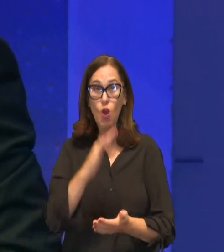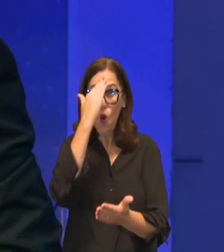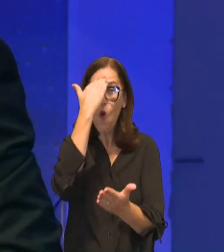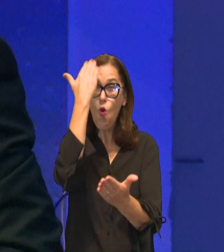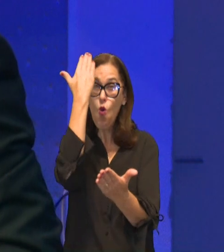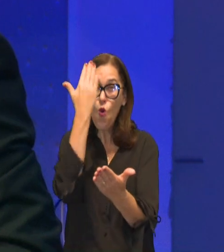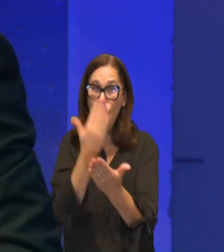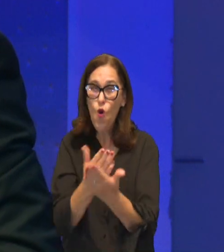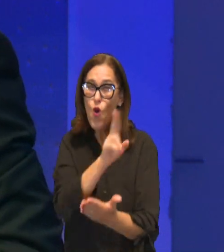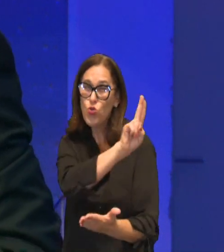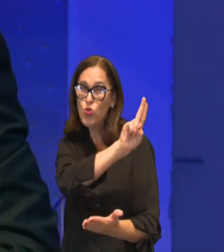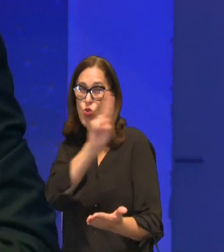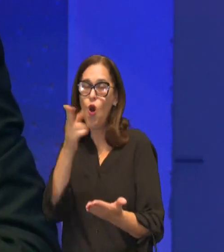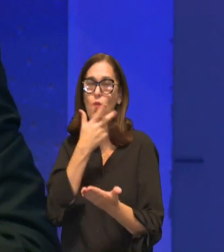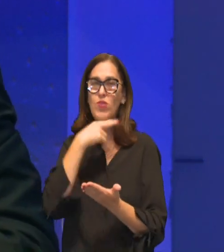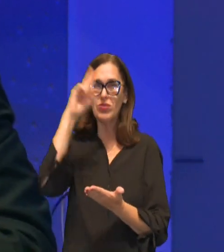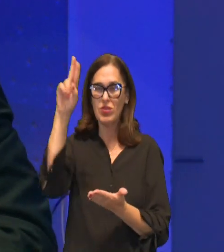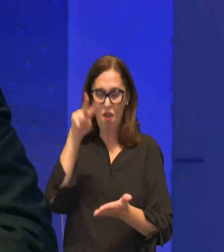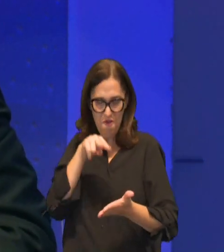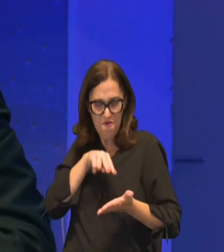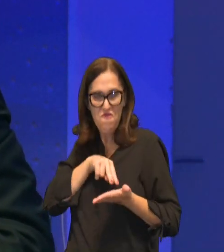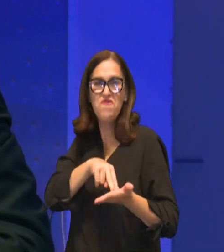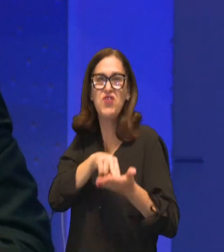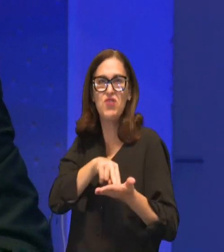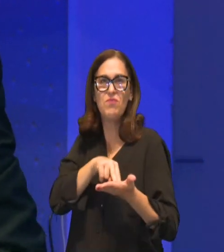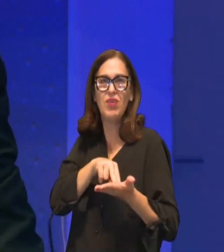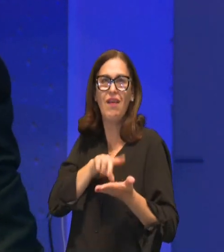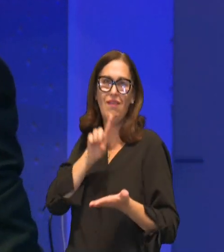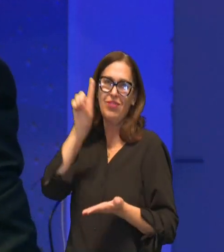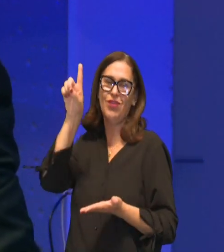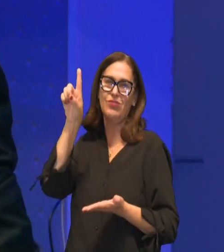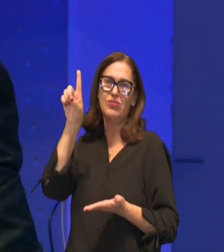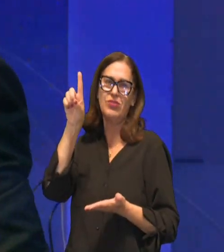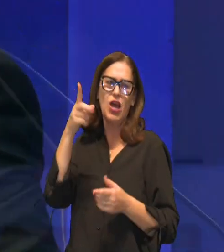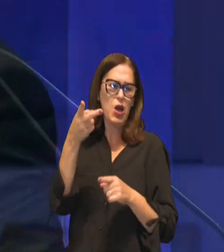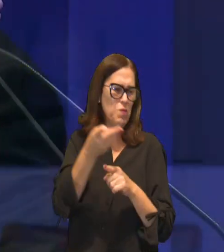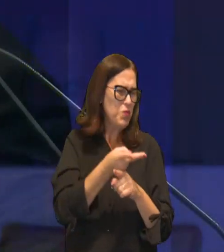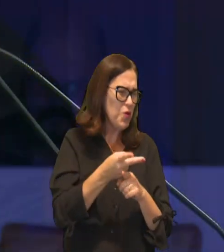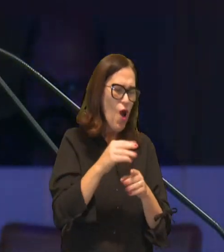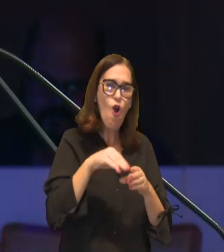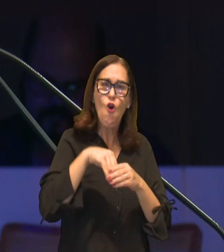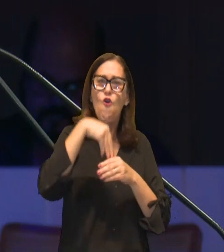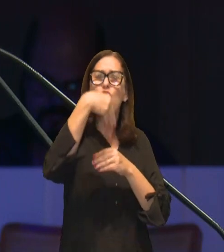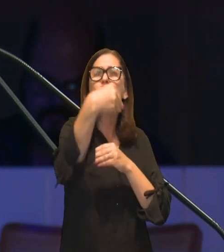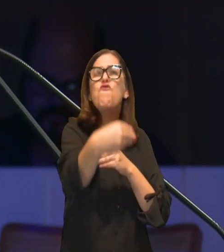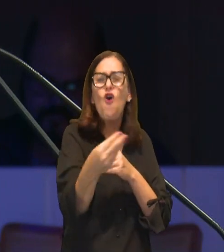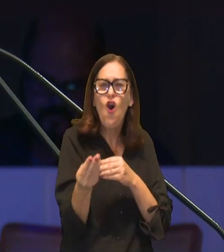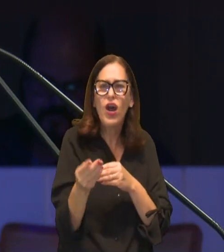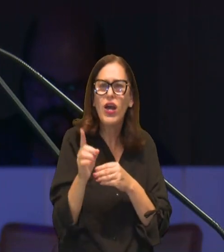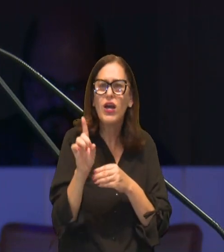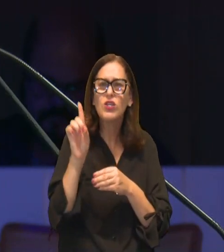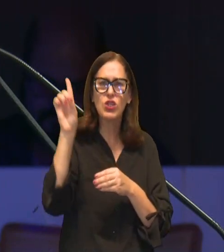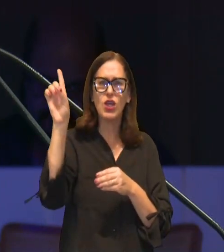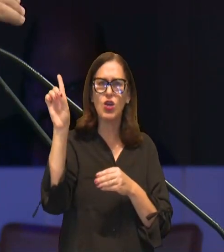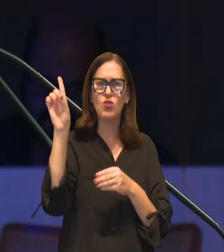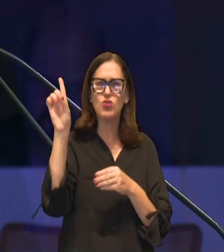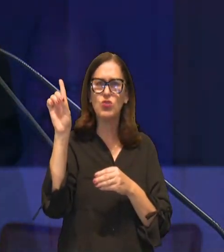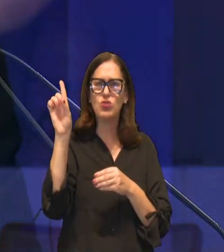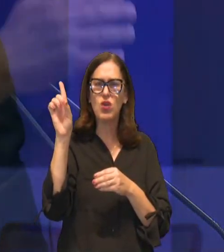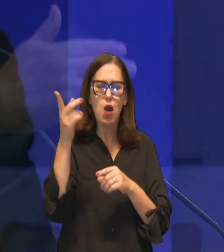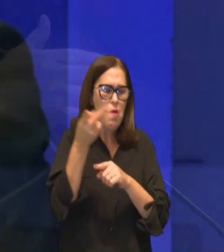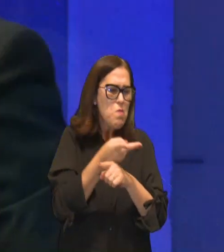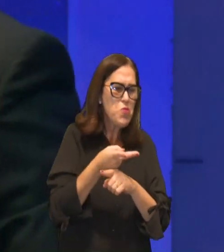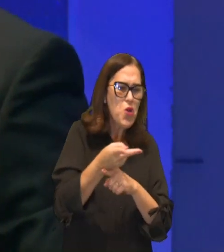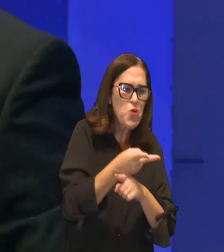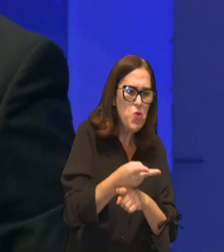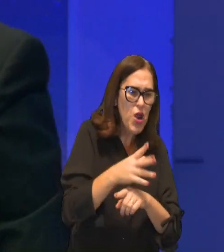Confie em o nome do Senhor e se firme sobre o seu Deus. Não procure ajuda fora do arraial do Senhor. Não procure